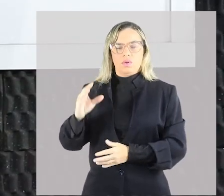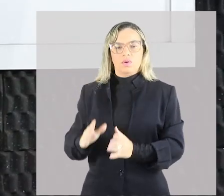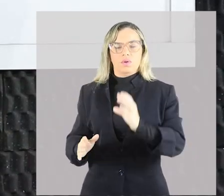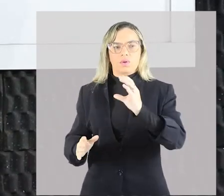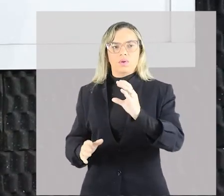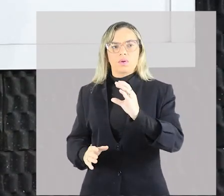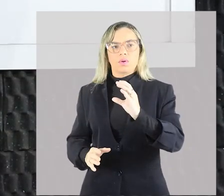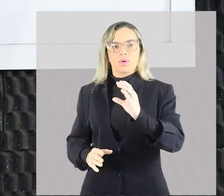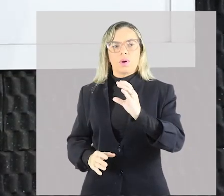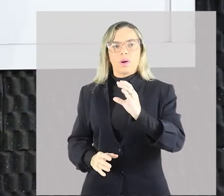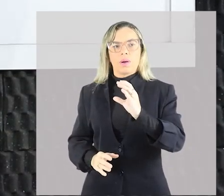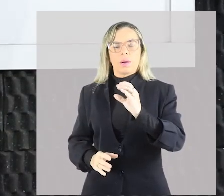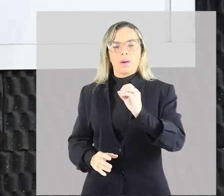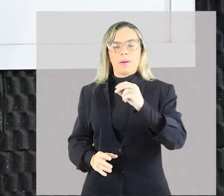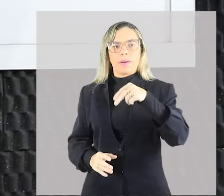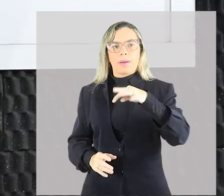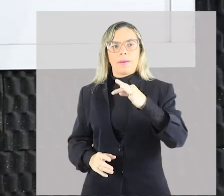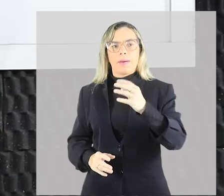contém,